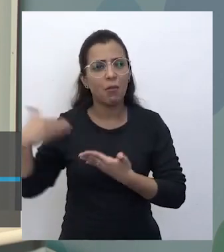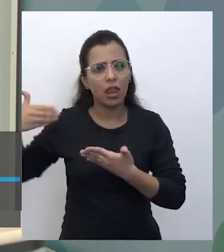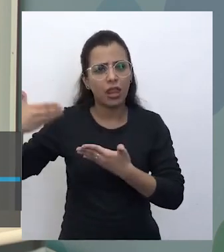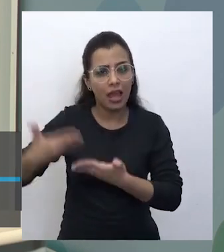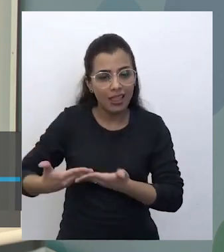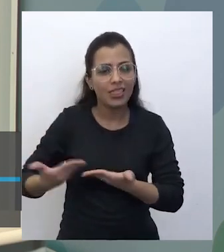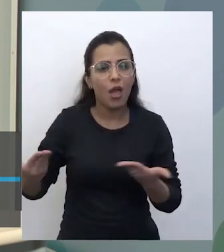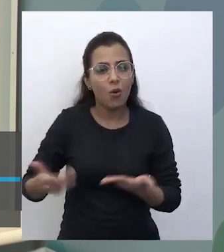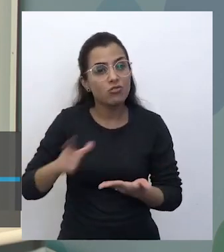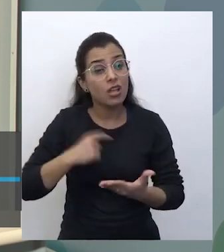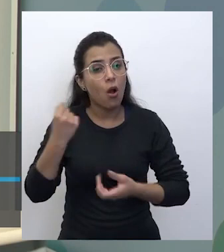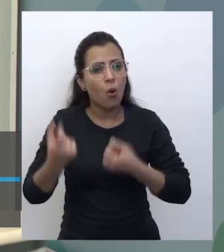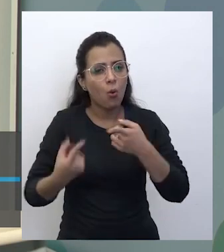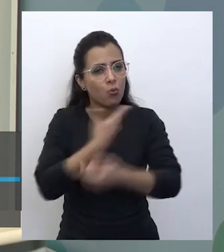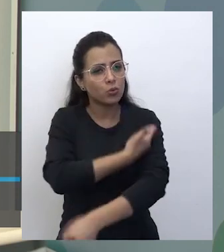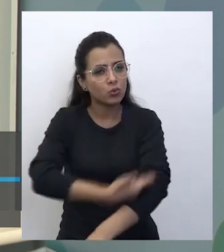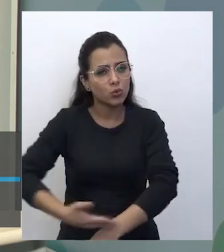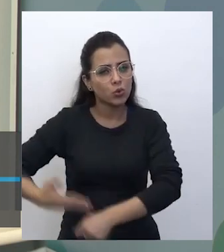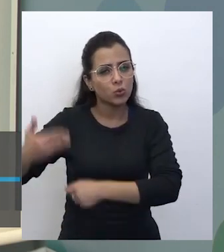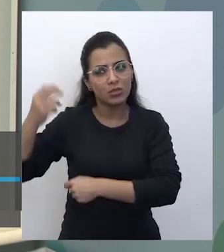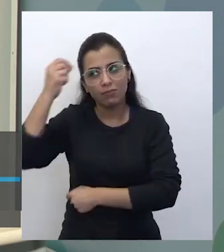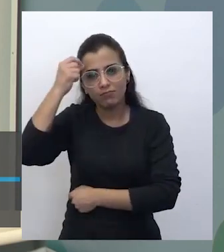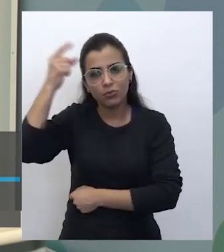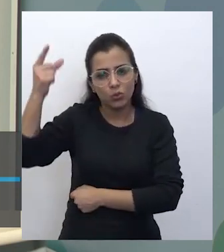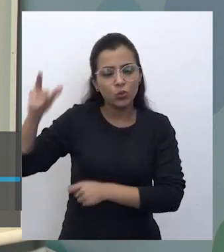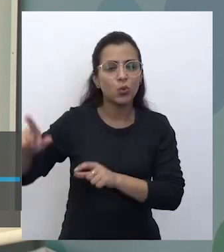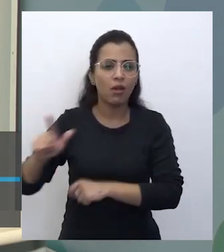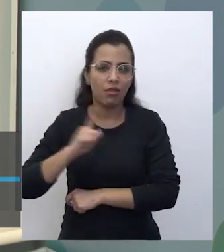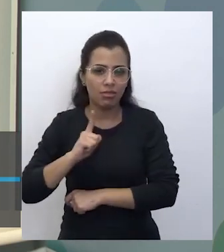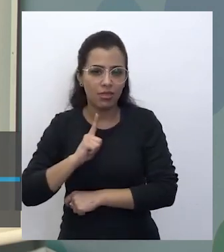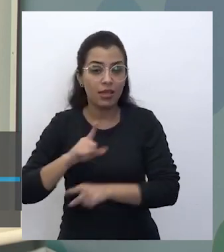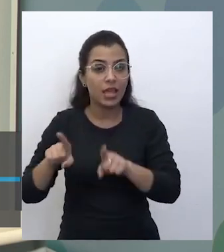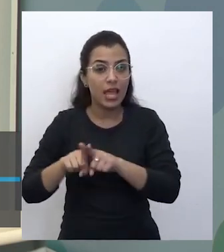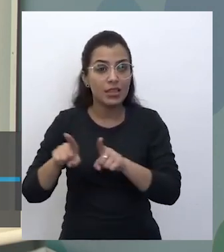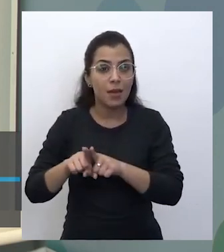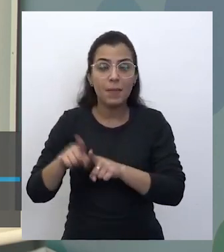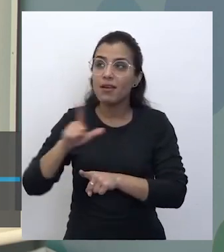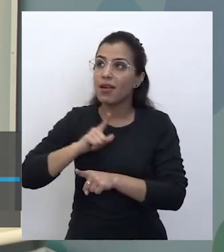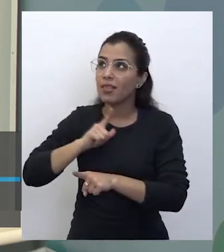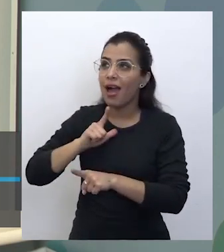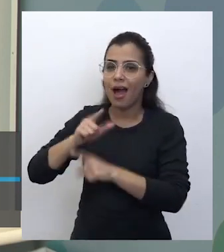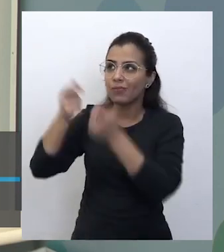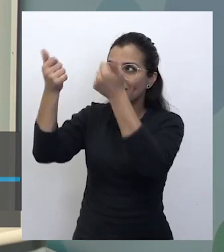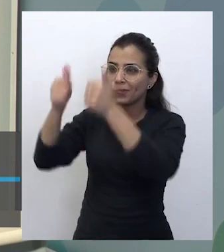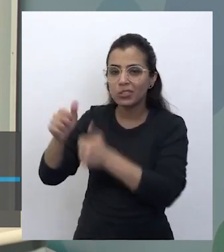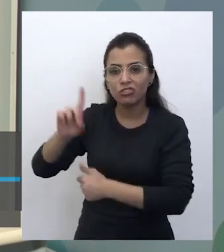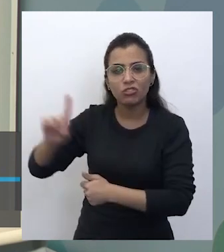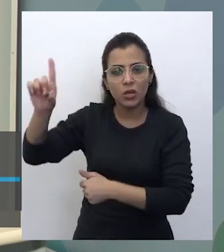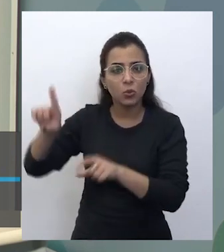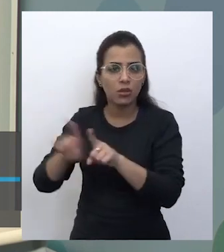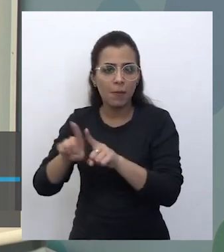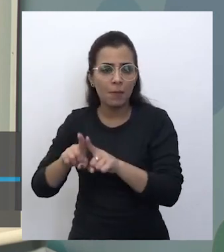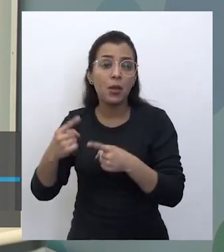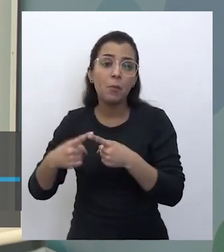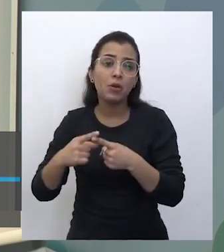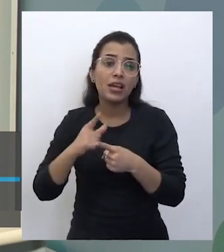em outras. A figura de Deus como centro de tudo na Idade Média era muito forte, né? Porque as pessoas estavam muito próximas